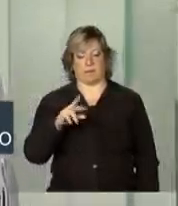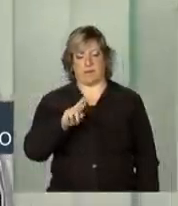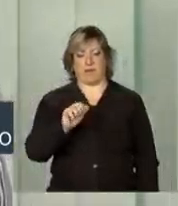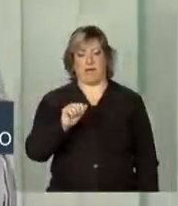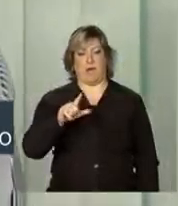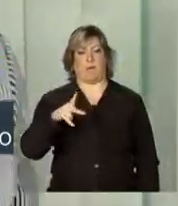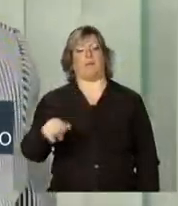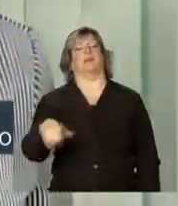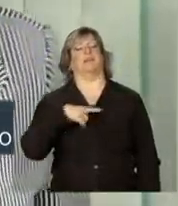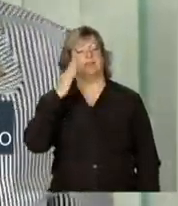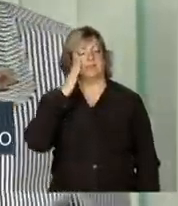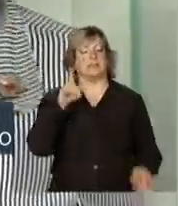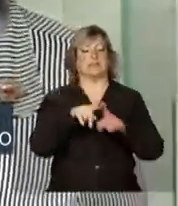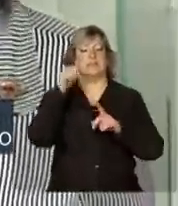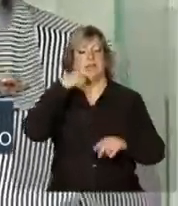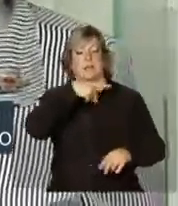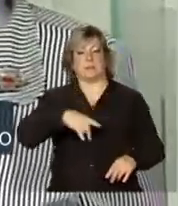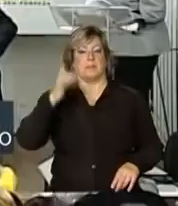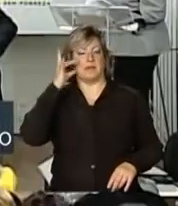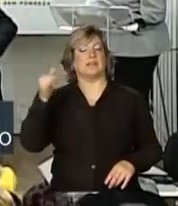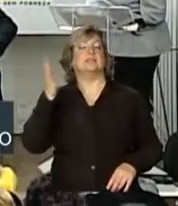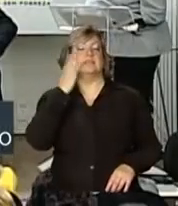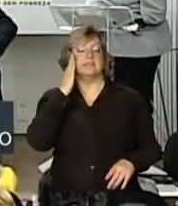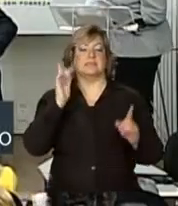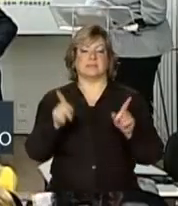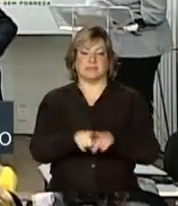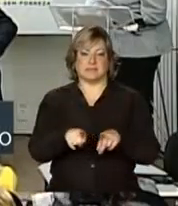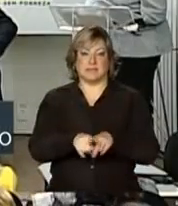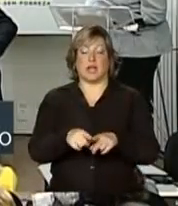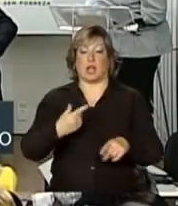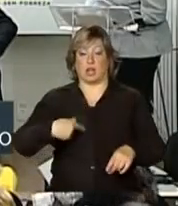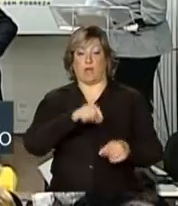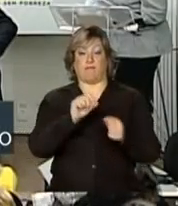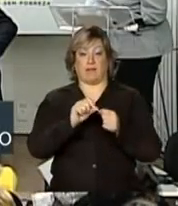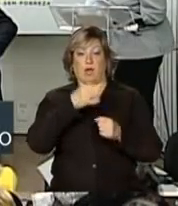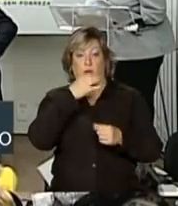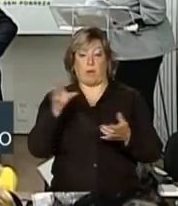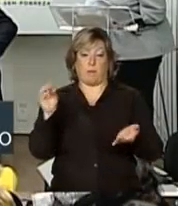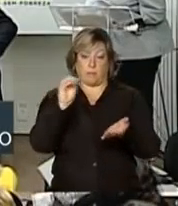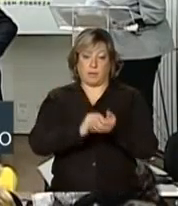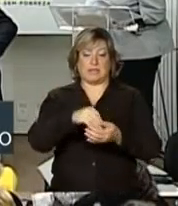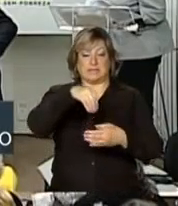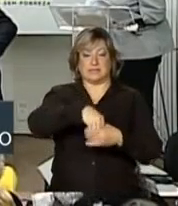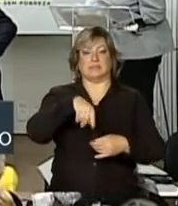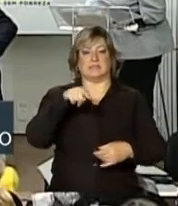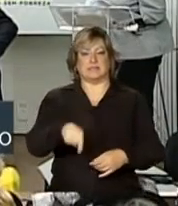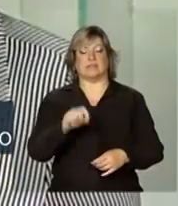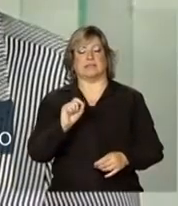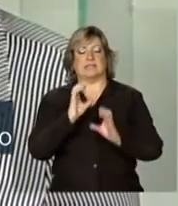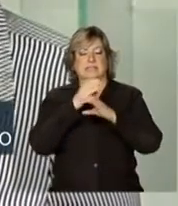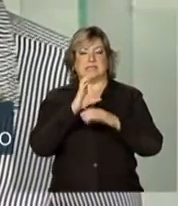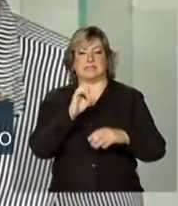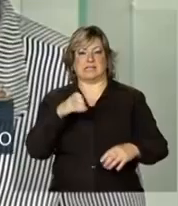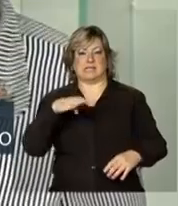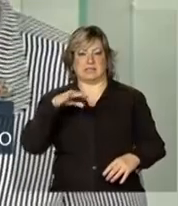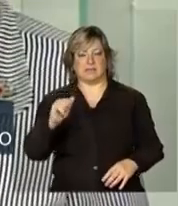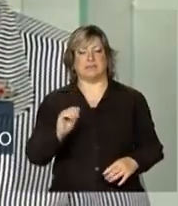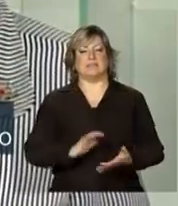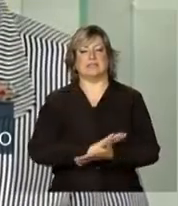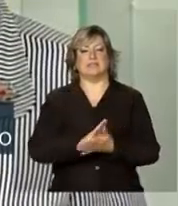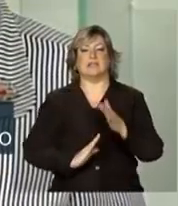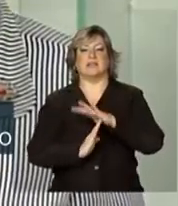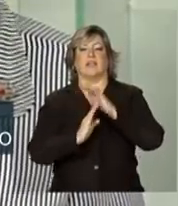já sabe, estamos fazendo uma proposta para entrar na Ciência Sem Fronteira, né? Que ela